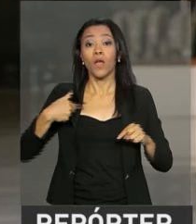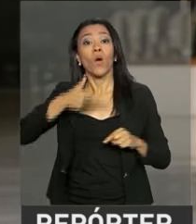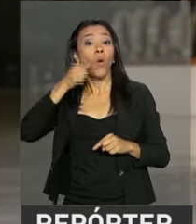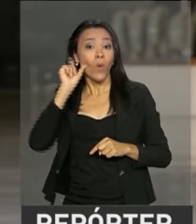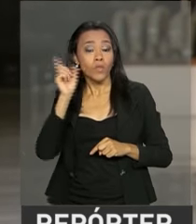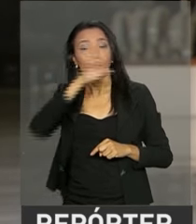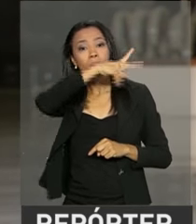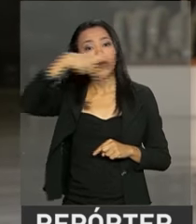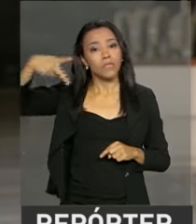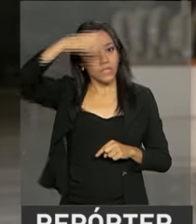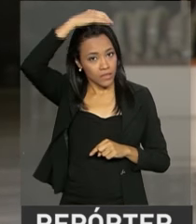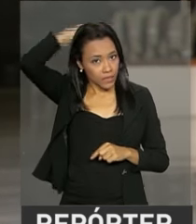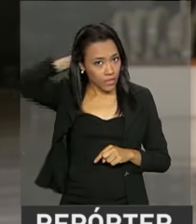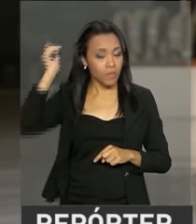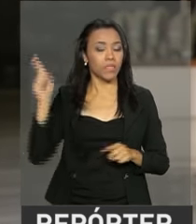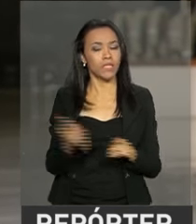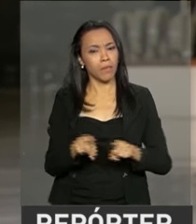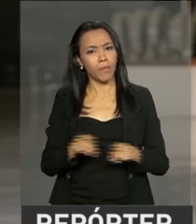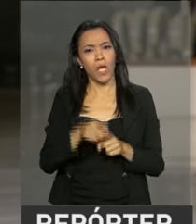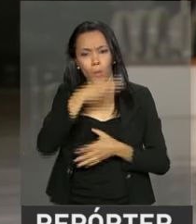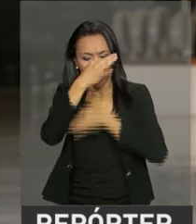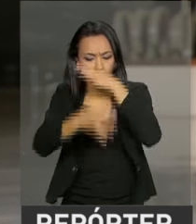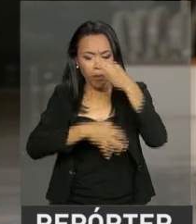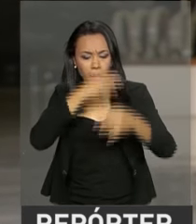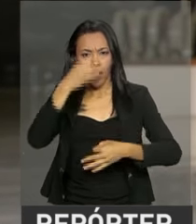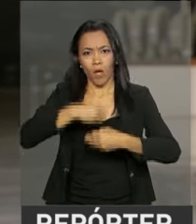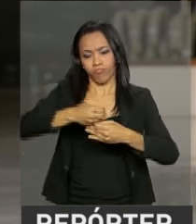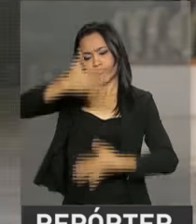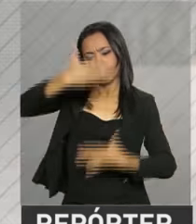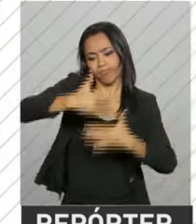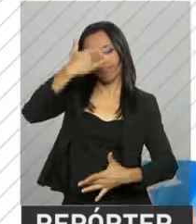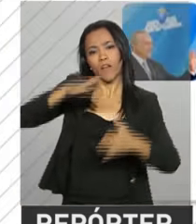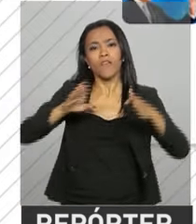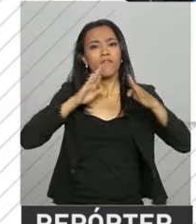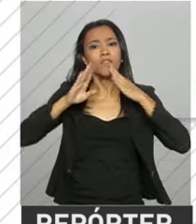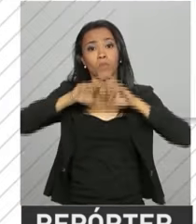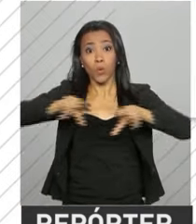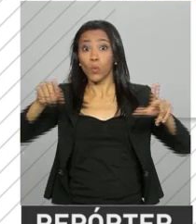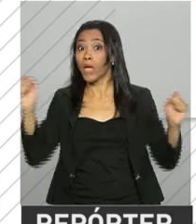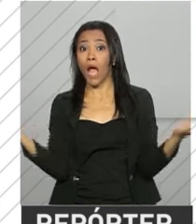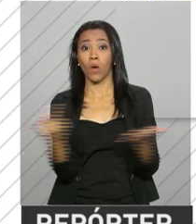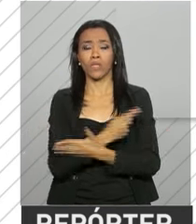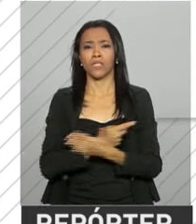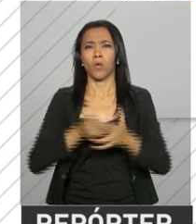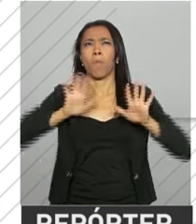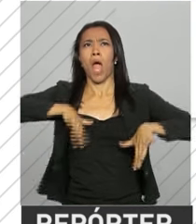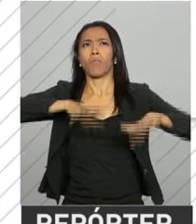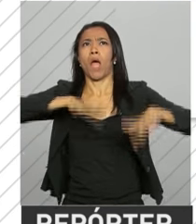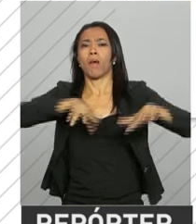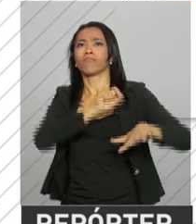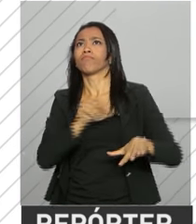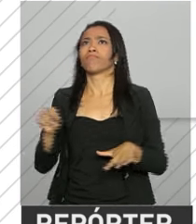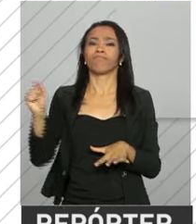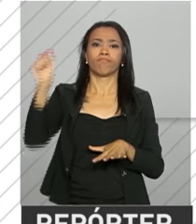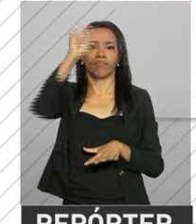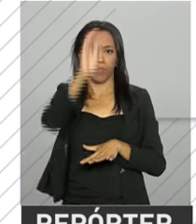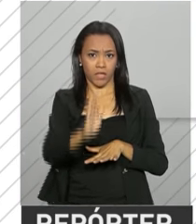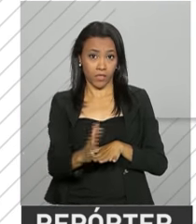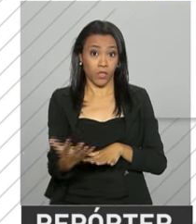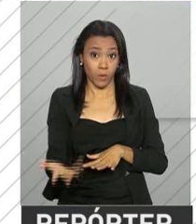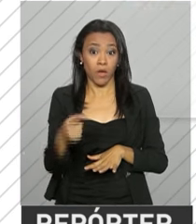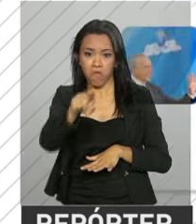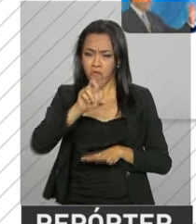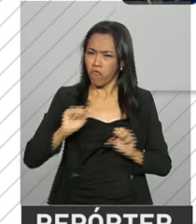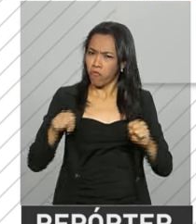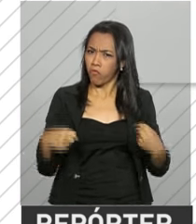se manifestou em nota e pelas redes sociais sobre as manifestações que aconteceram em diversas cidades do país segundo ele a força ea